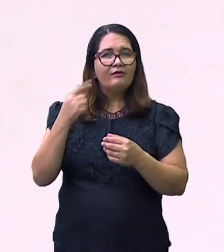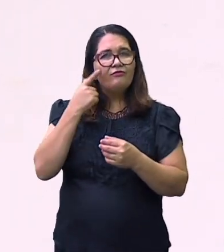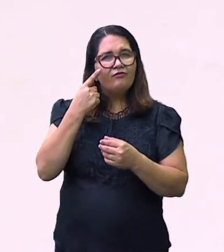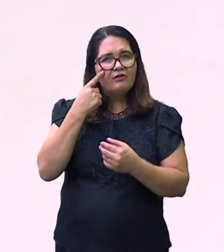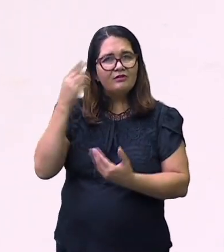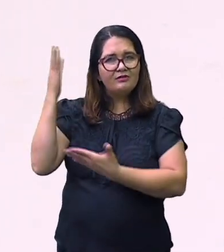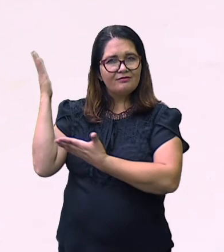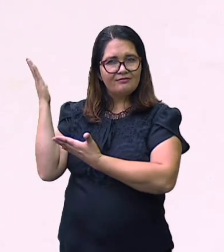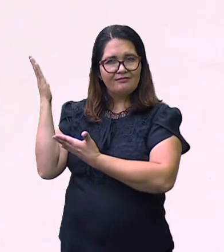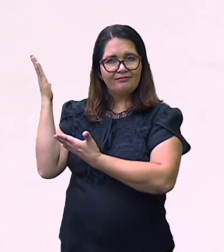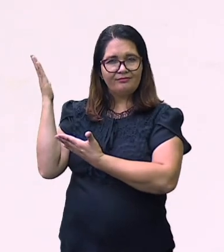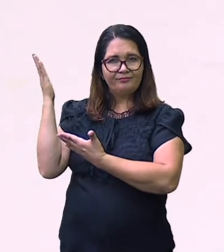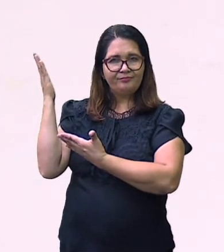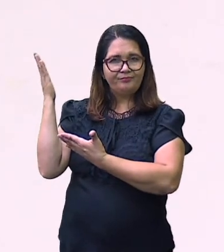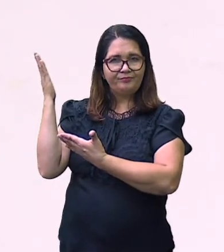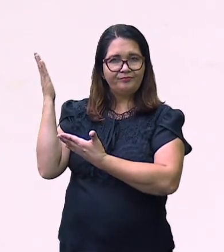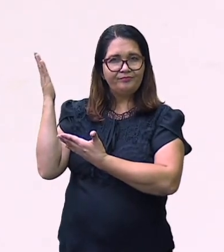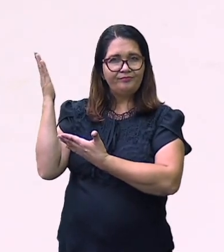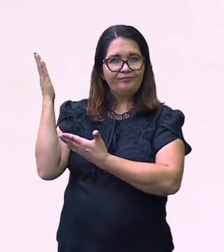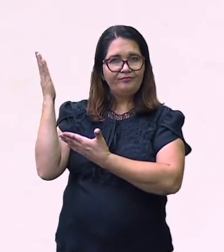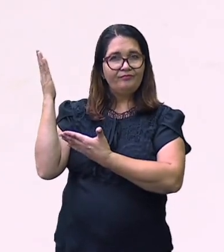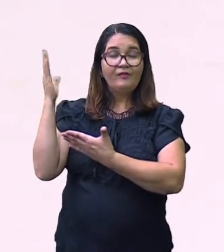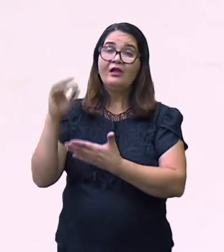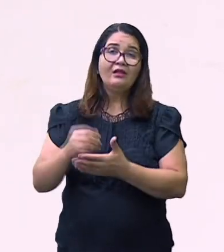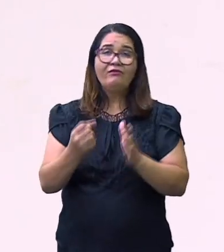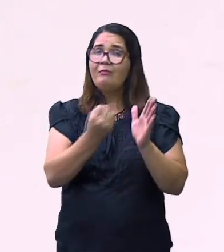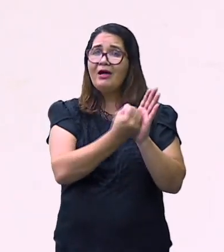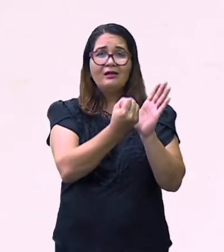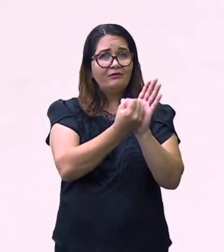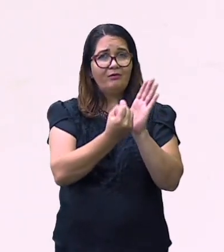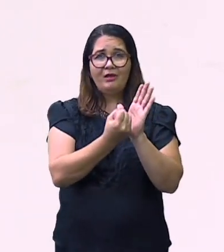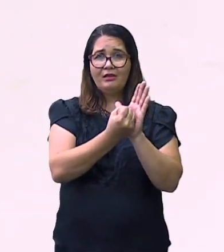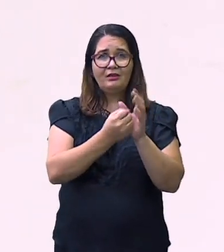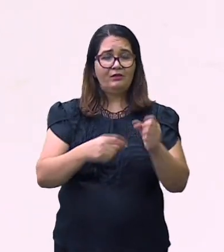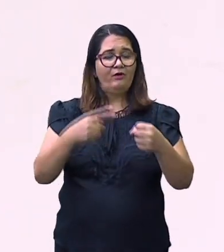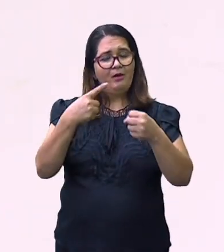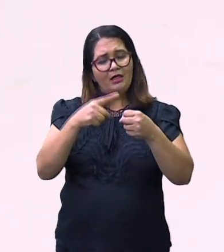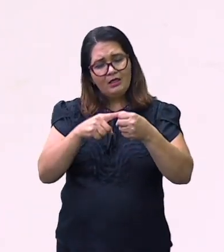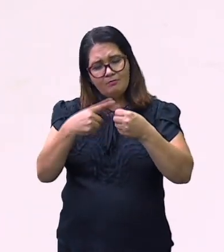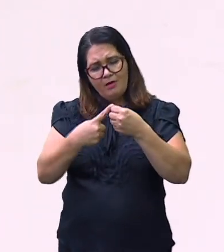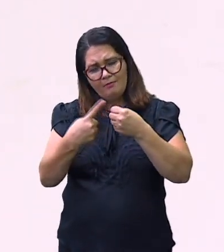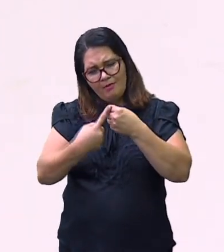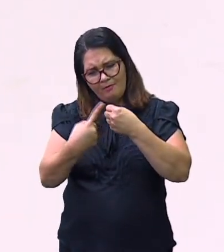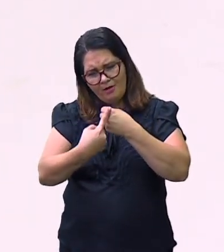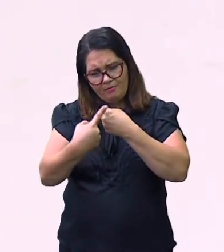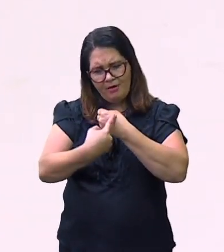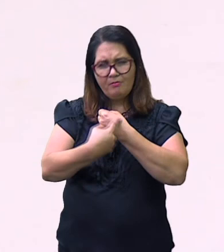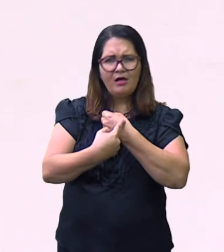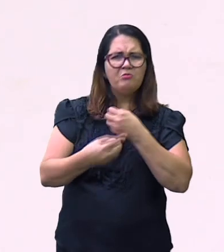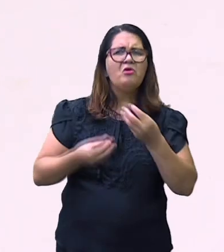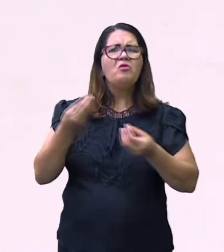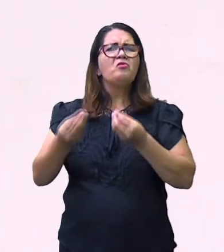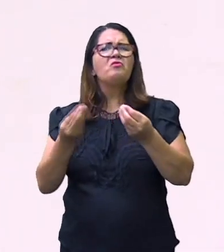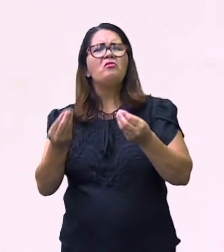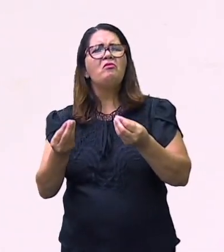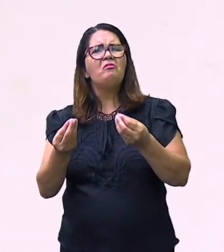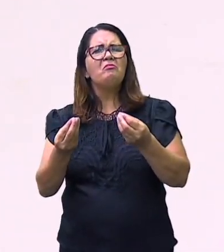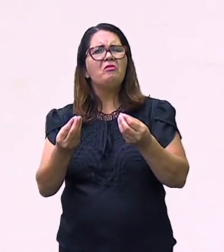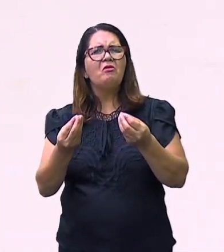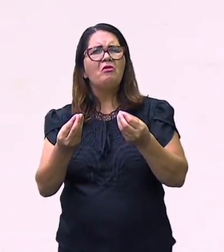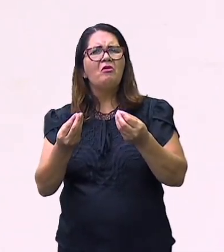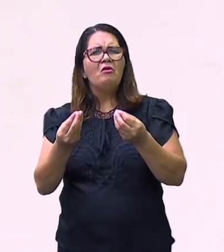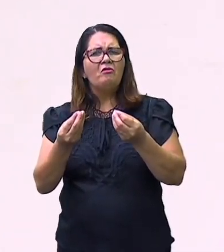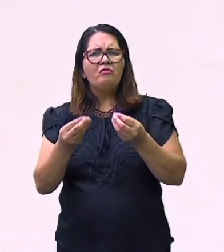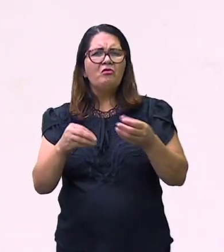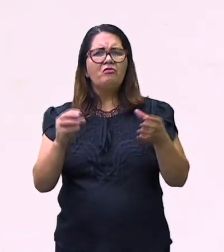faz a marcação. Marquei tudo, Cláudia, e agora como que eu vou colocar isso lá na célula, na minha célula que eu estou